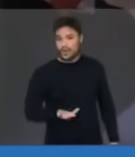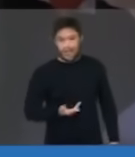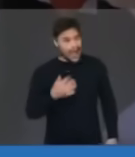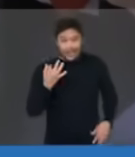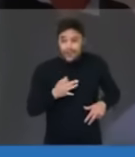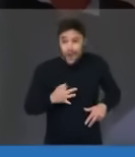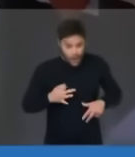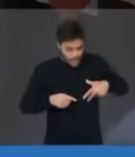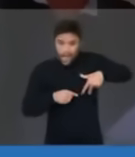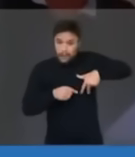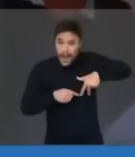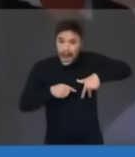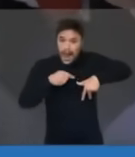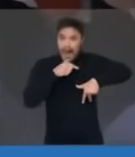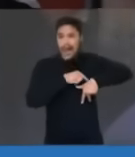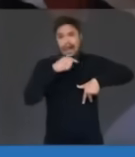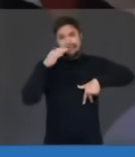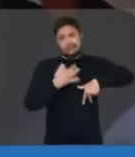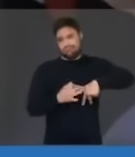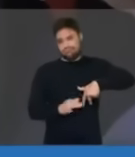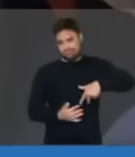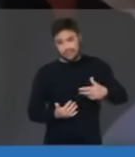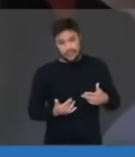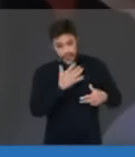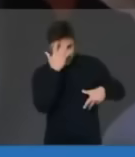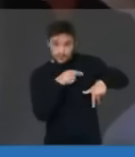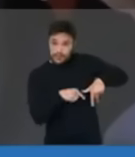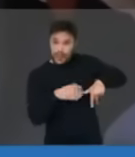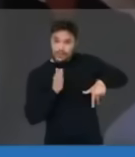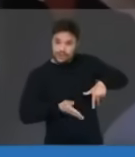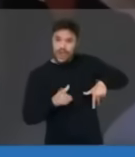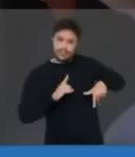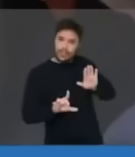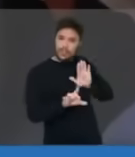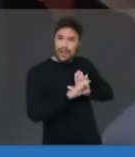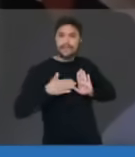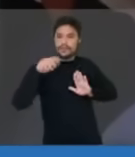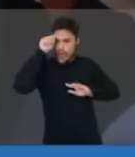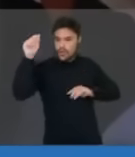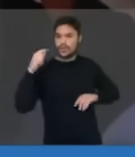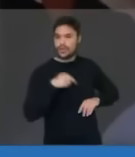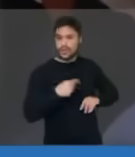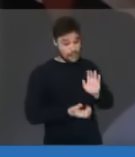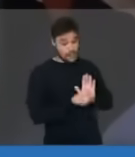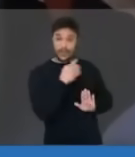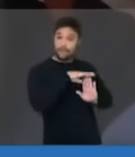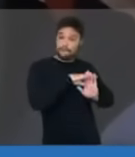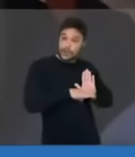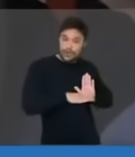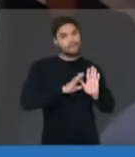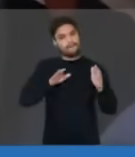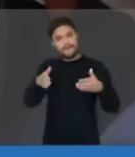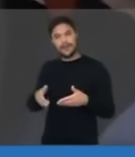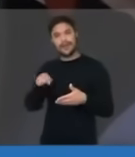pé até o fio de cabelo. E essas pessoas que já foram contempladas com a legislação de minha autoria, que cria uma política para que